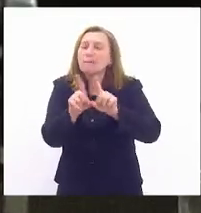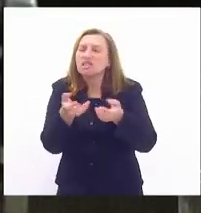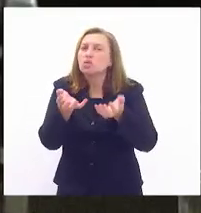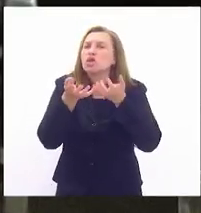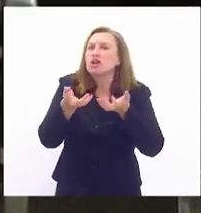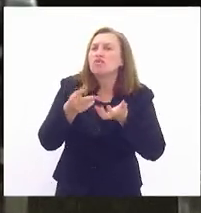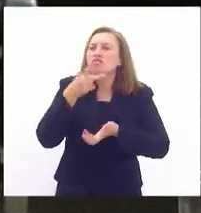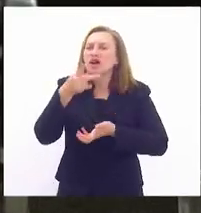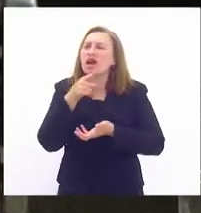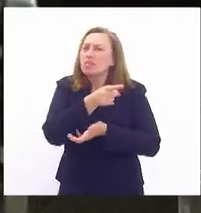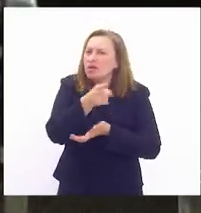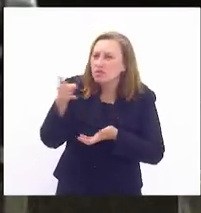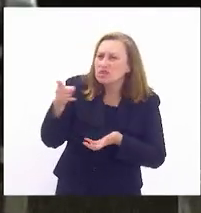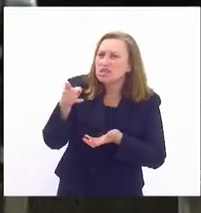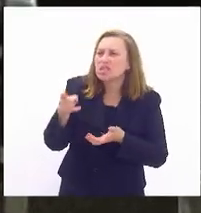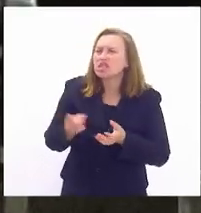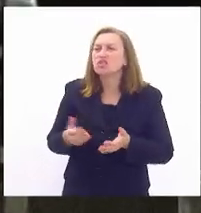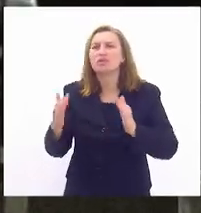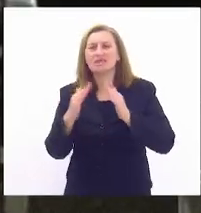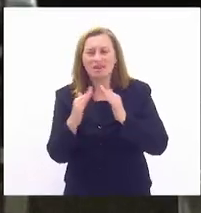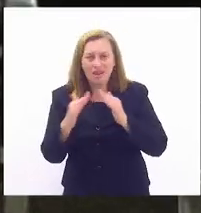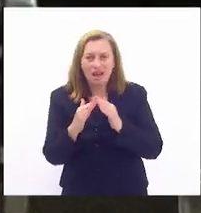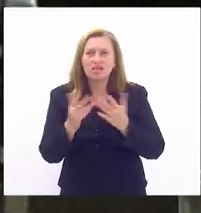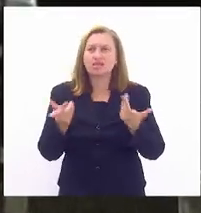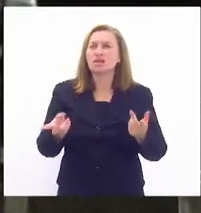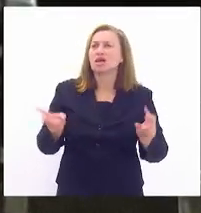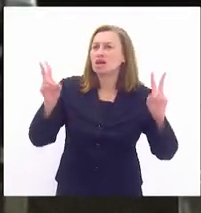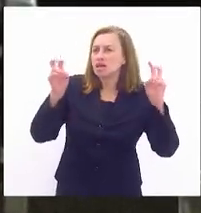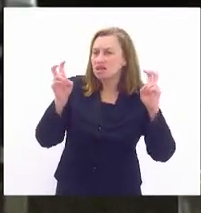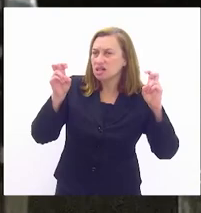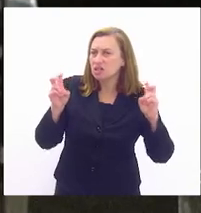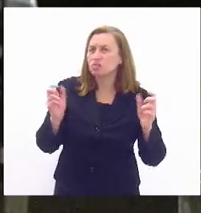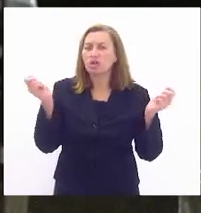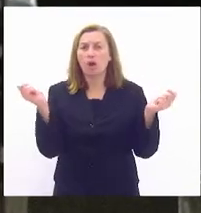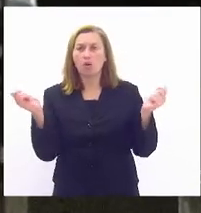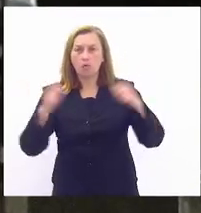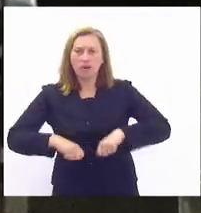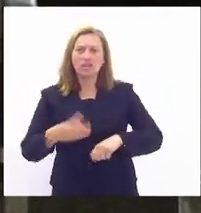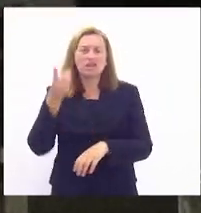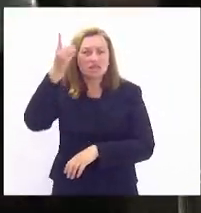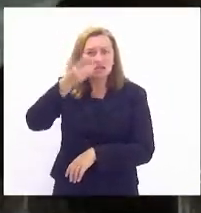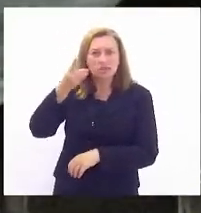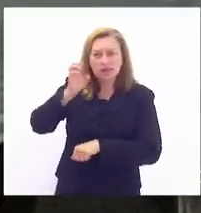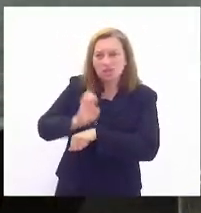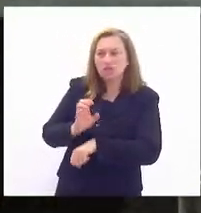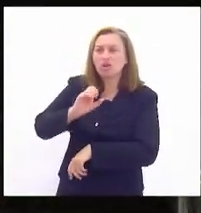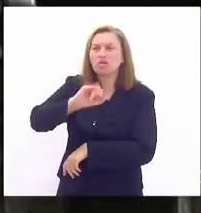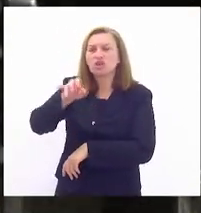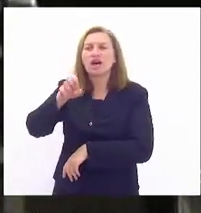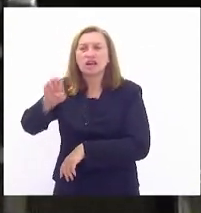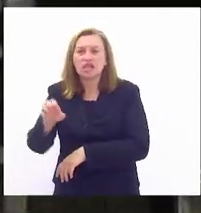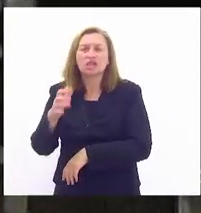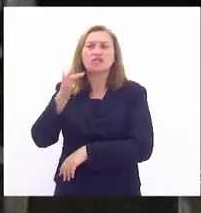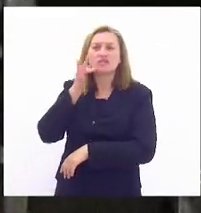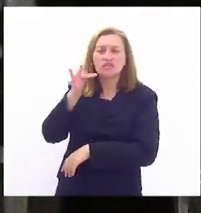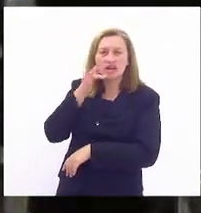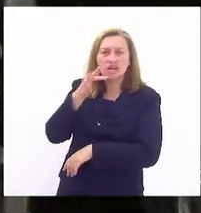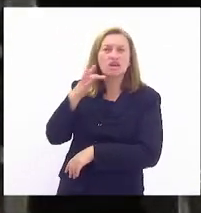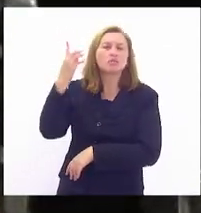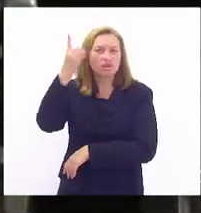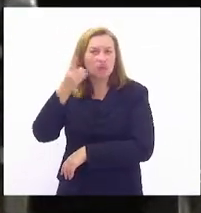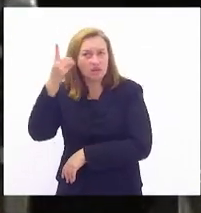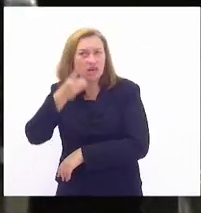falar para vocês sobre essa casa, porque essa questão é da competência do deputado estadual Jari, do doutor Jorge aí, que